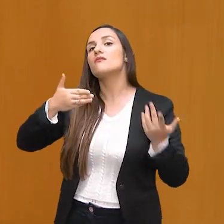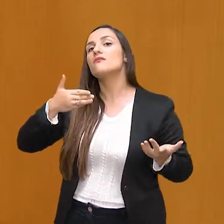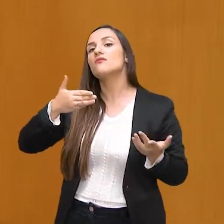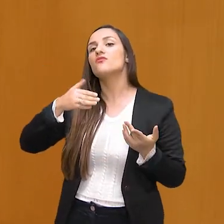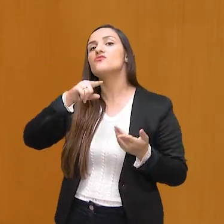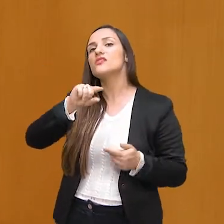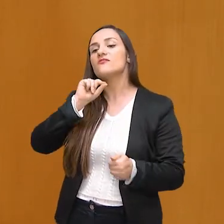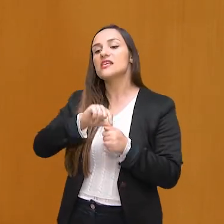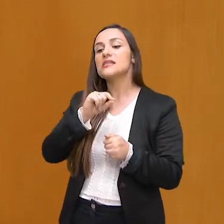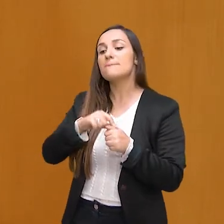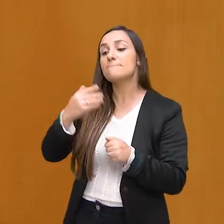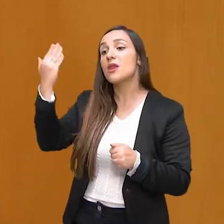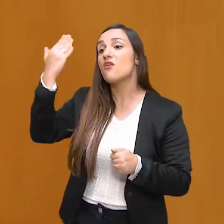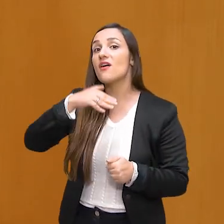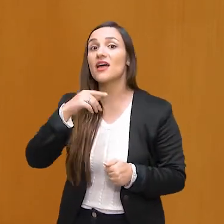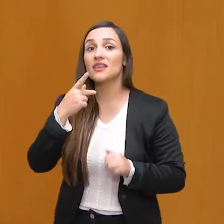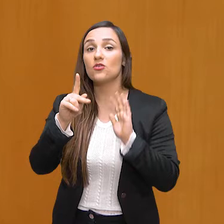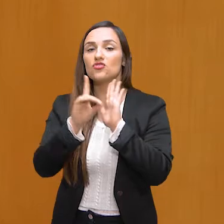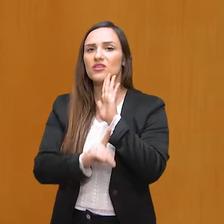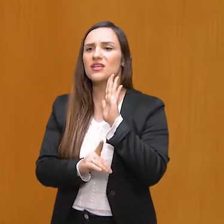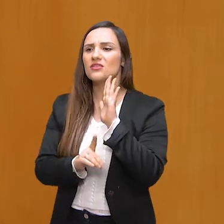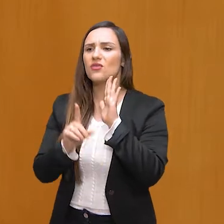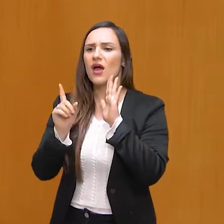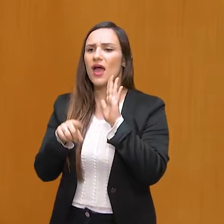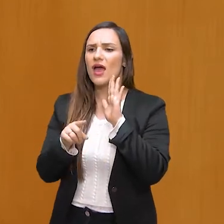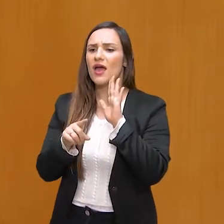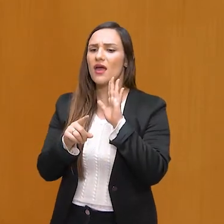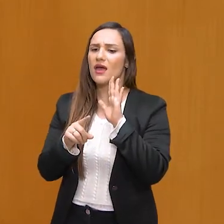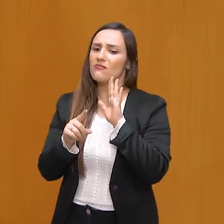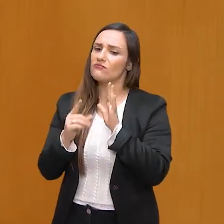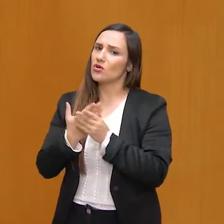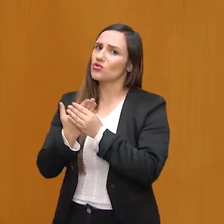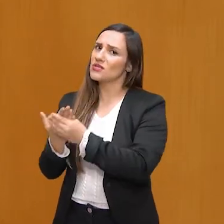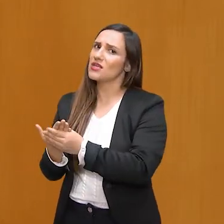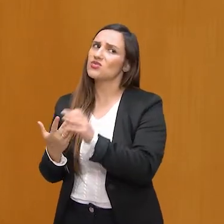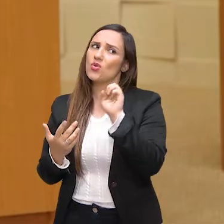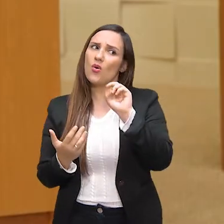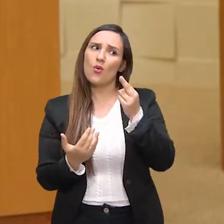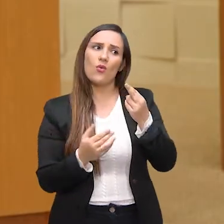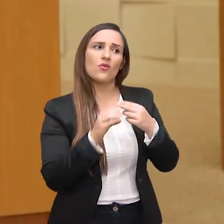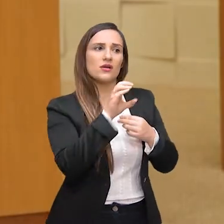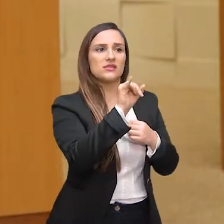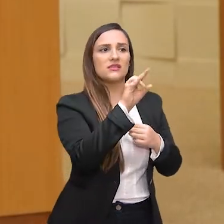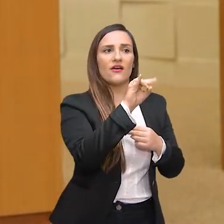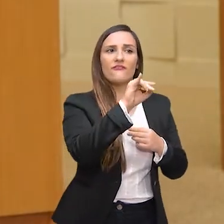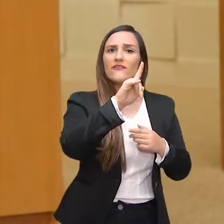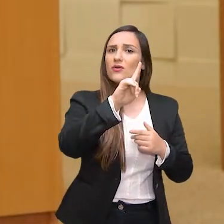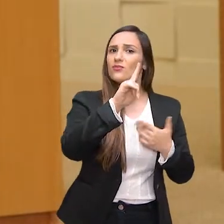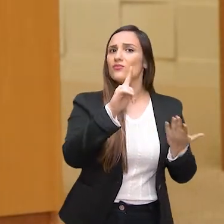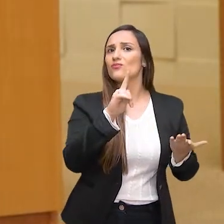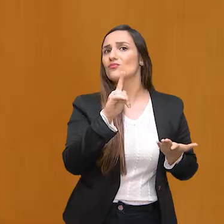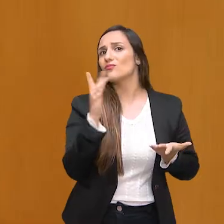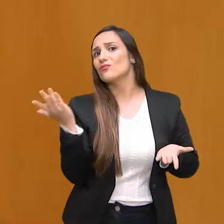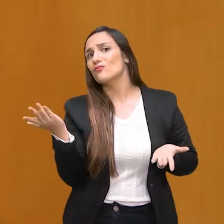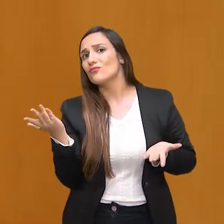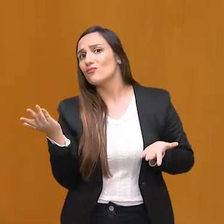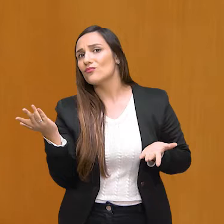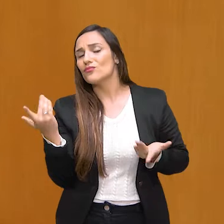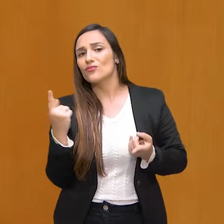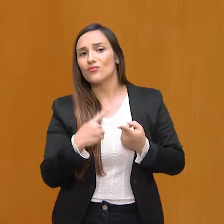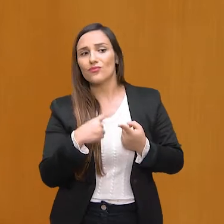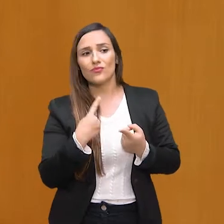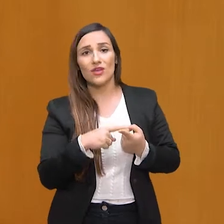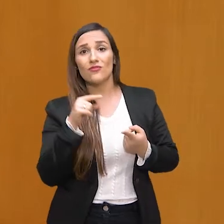prova. O direito à prova é um direito civil ou é um direito processual civil? Né? Porque a prova dos negócios jurídicos